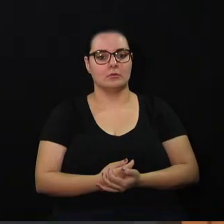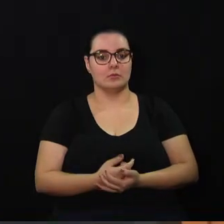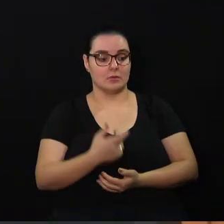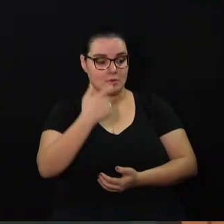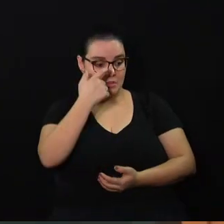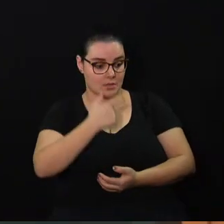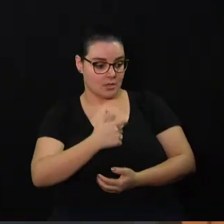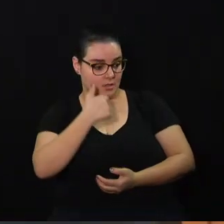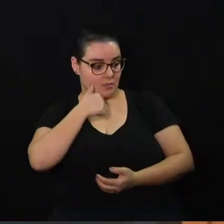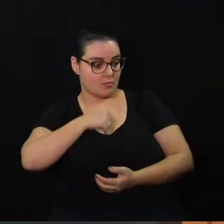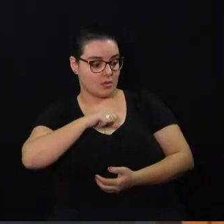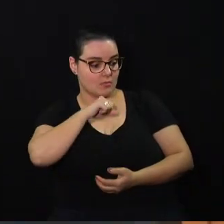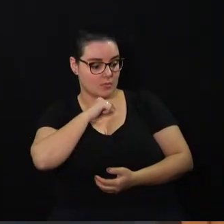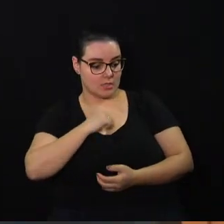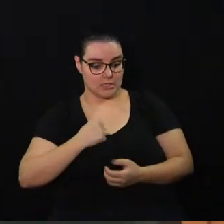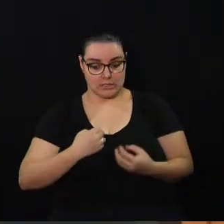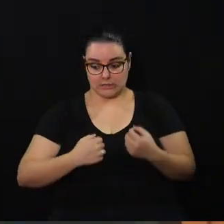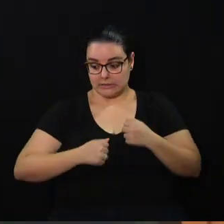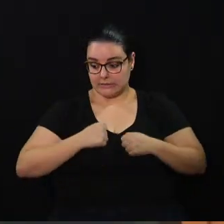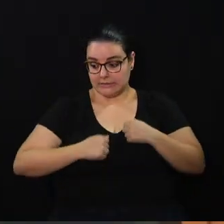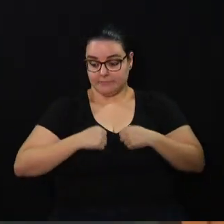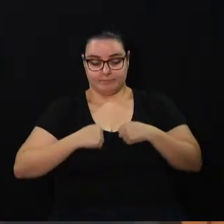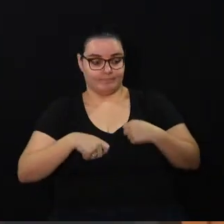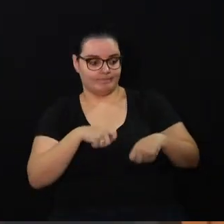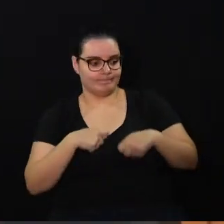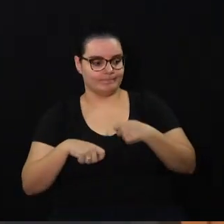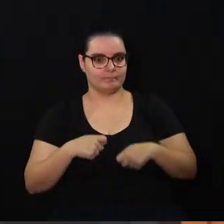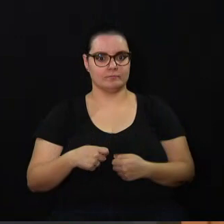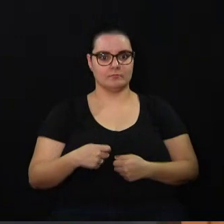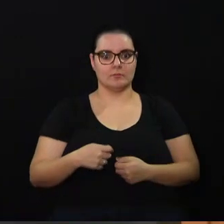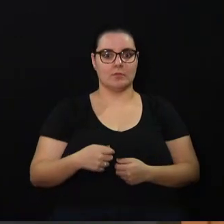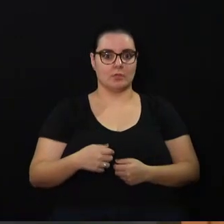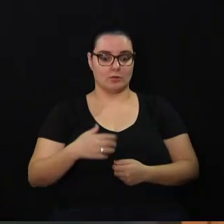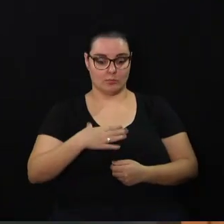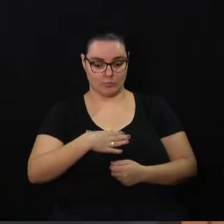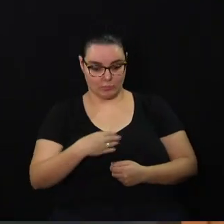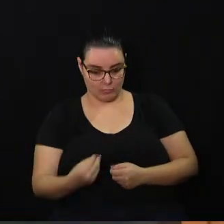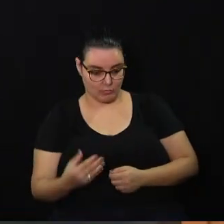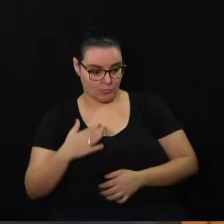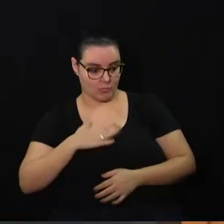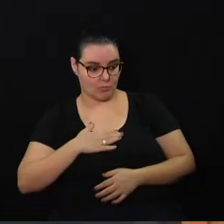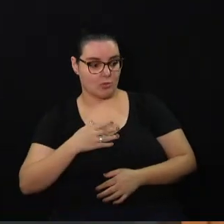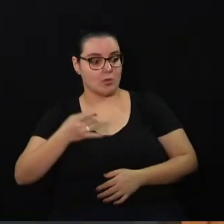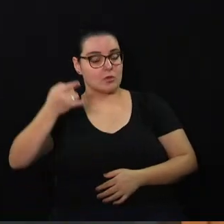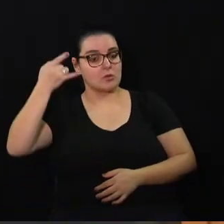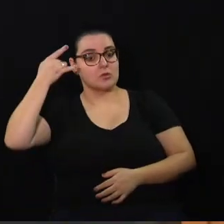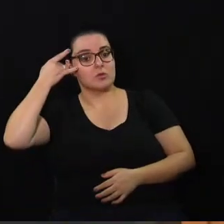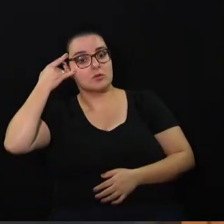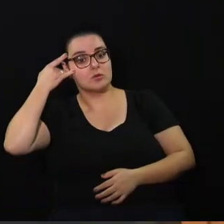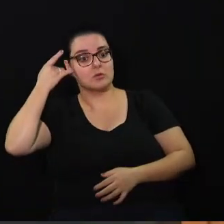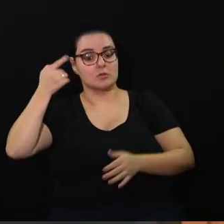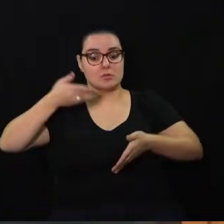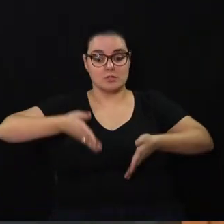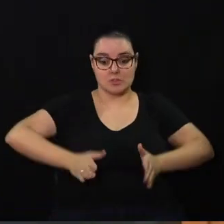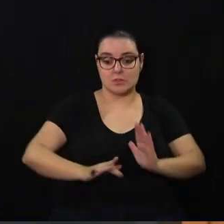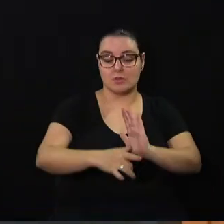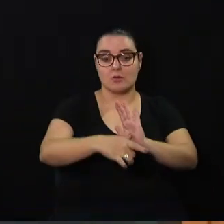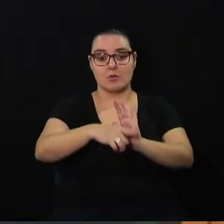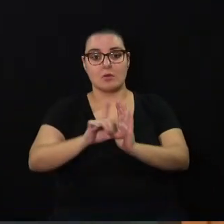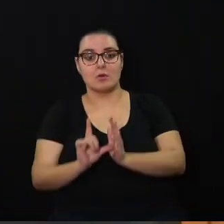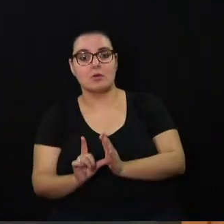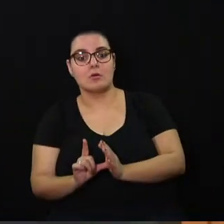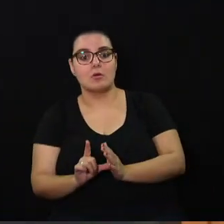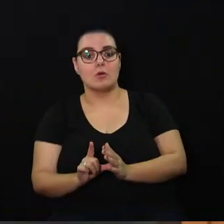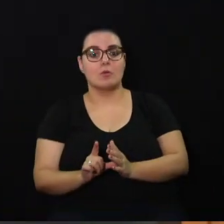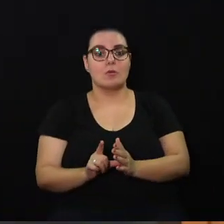ciosa de que meu filho tinha síndrome de down que meu filho tinha sido prematuro extremo tinha nascido com baixo